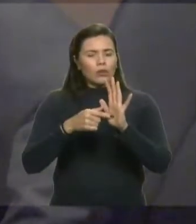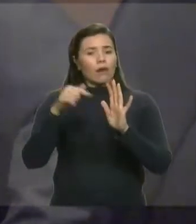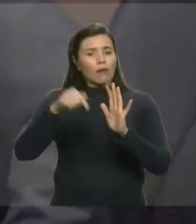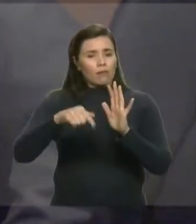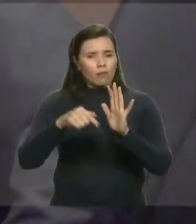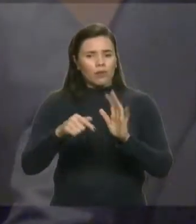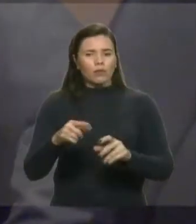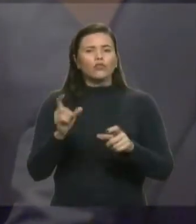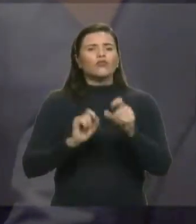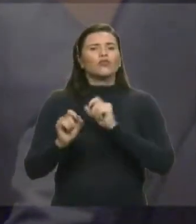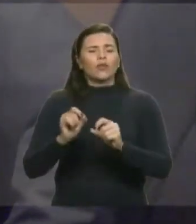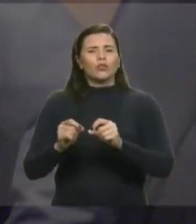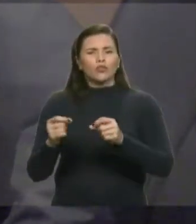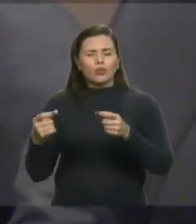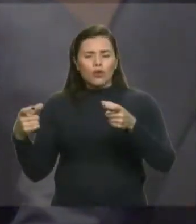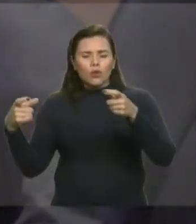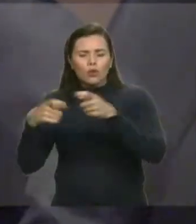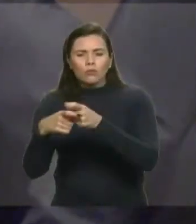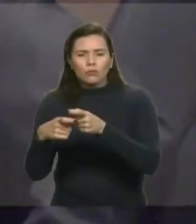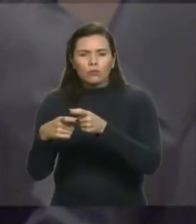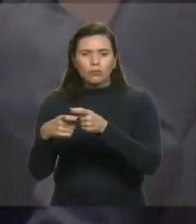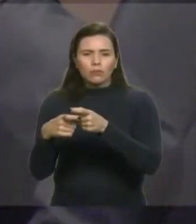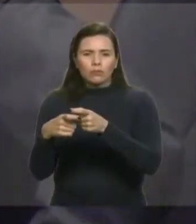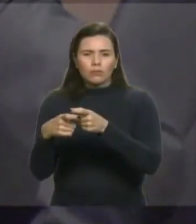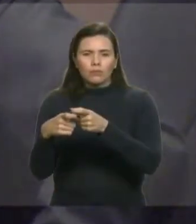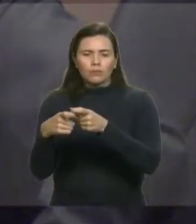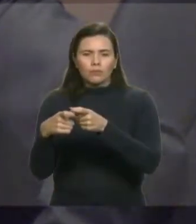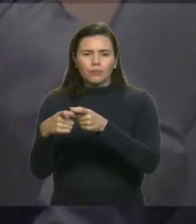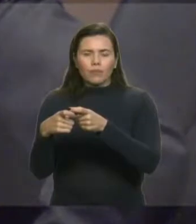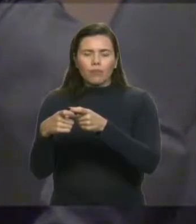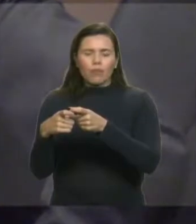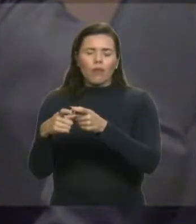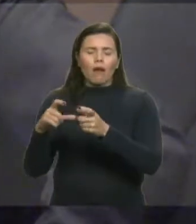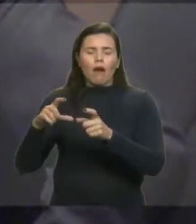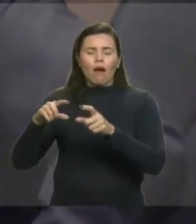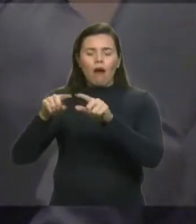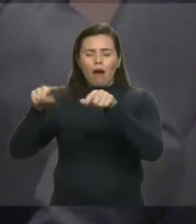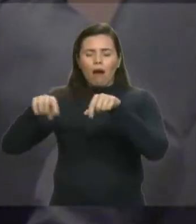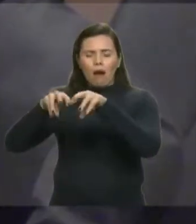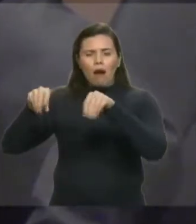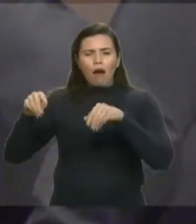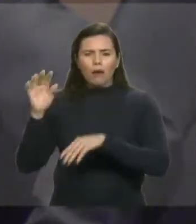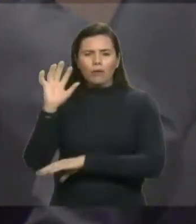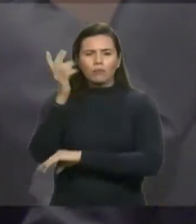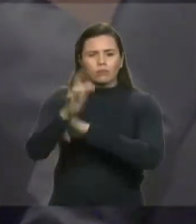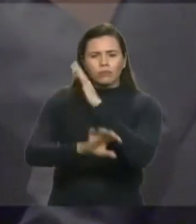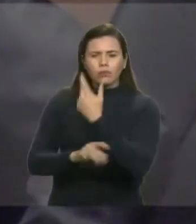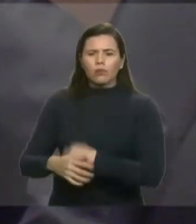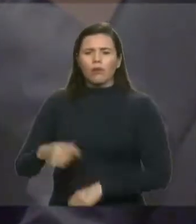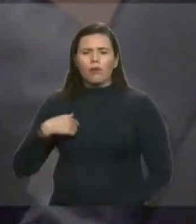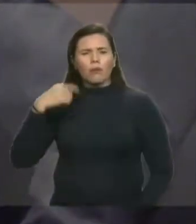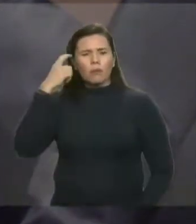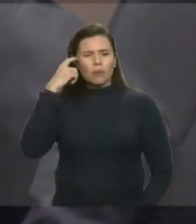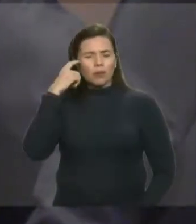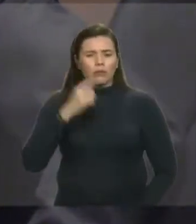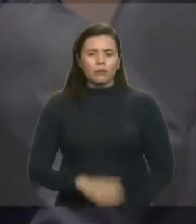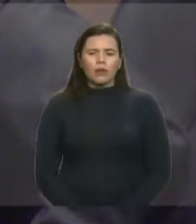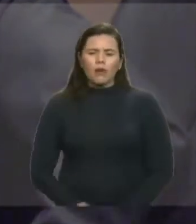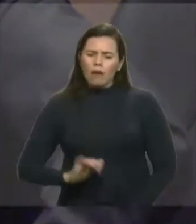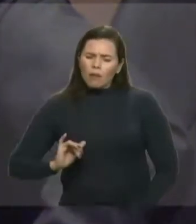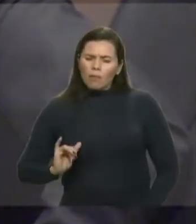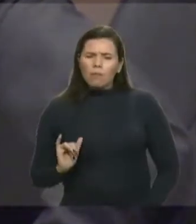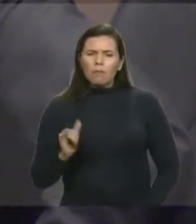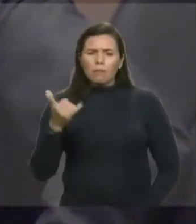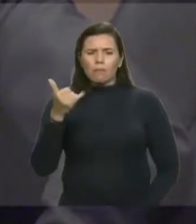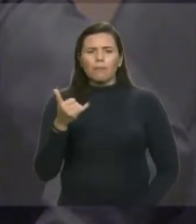desmatamento. E eu deixo até uma sugestão: por que não aproveitemos as que já estão desmatadas, que há muito, só no papel,